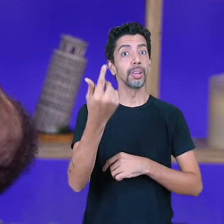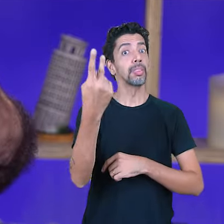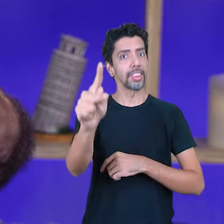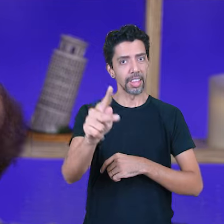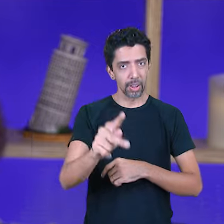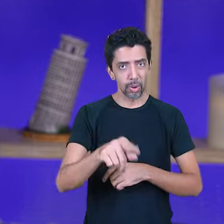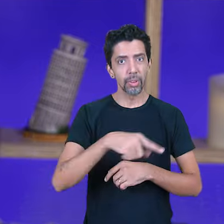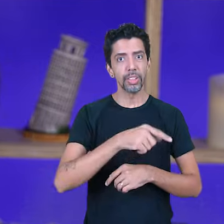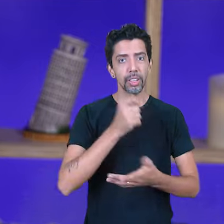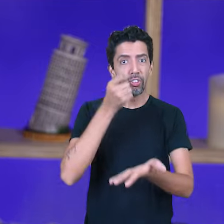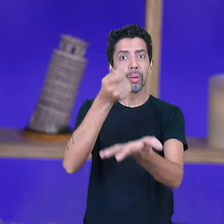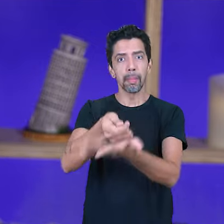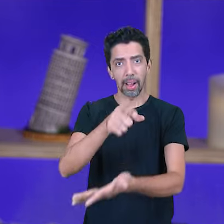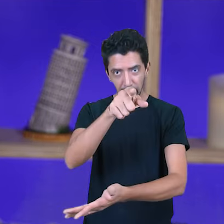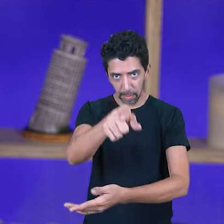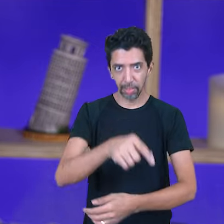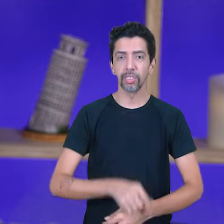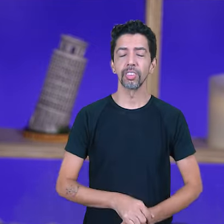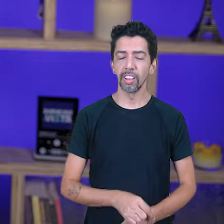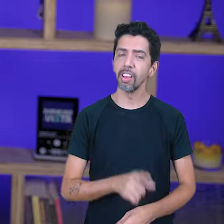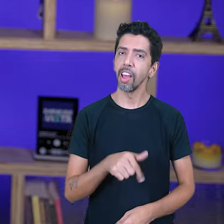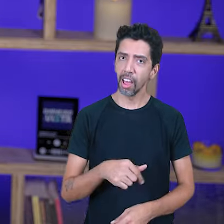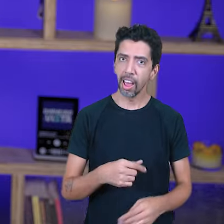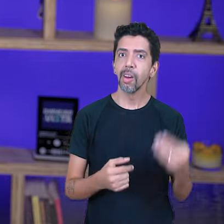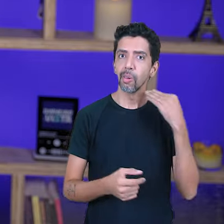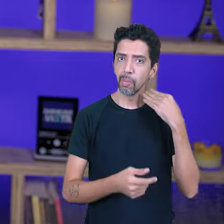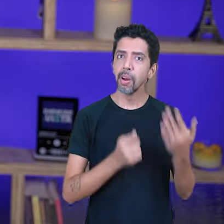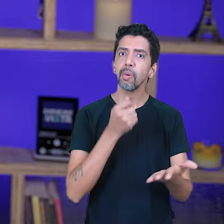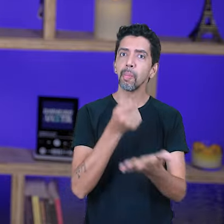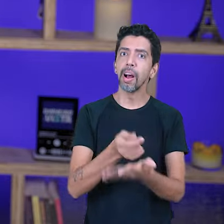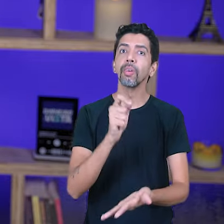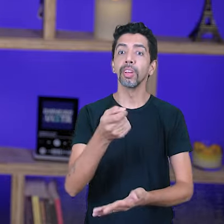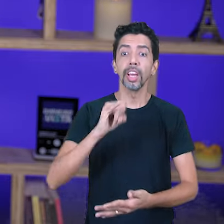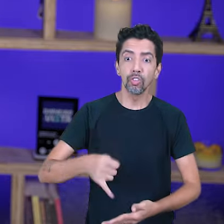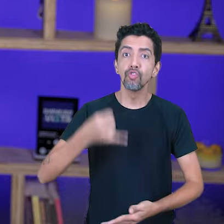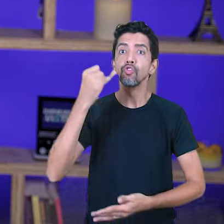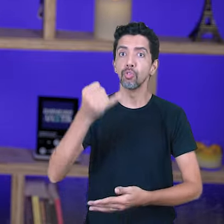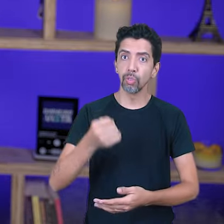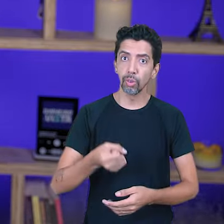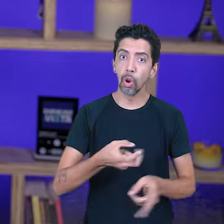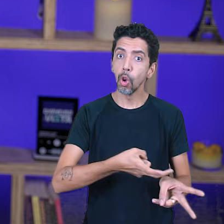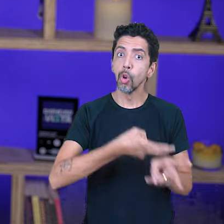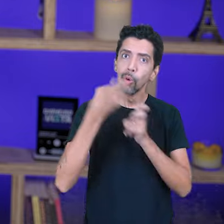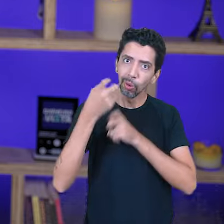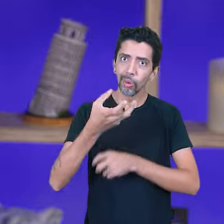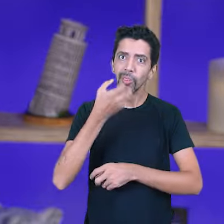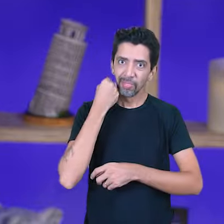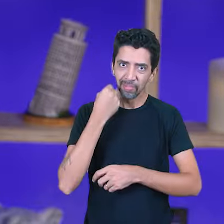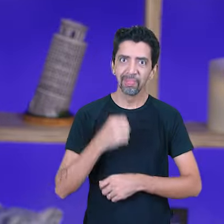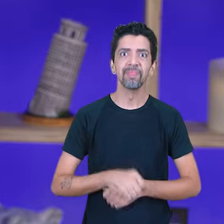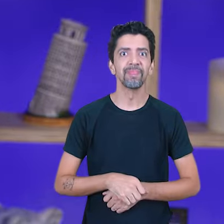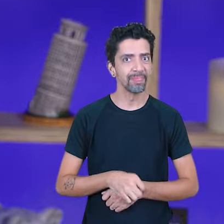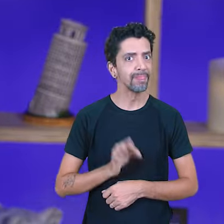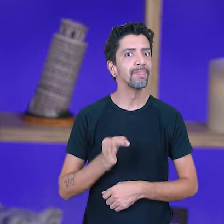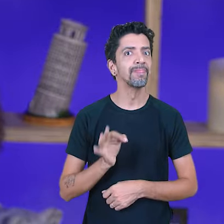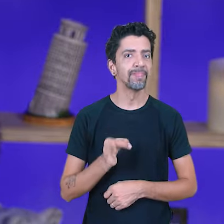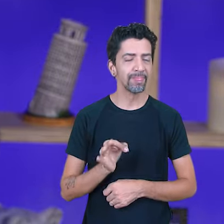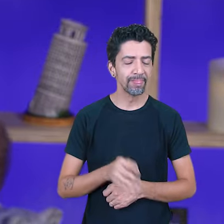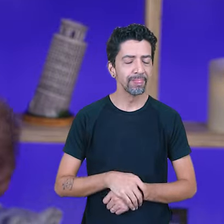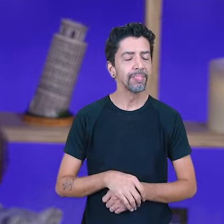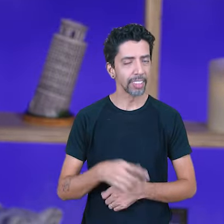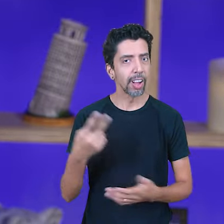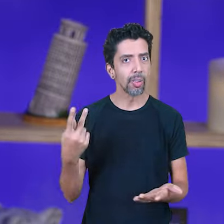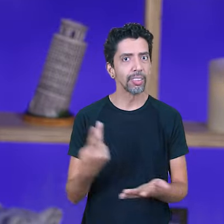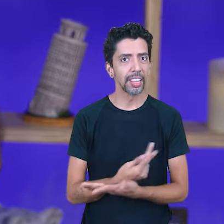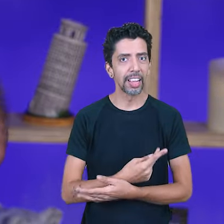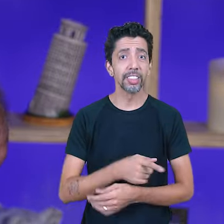aplicação financeira o banco é o devedor você é o credor quando você toma o dinheiro o banco é o credor você é o devedor esta relação tem